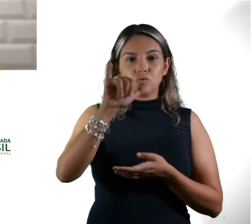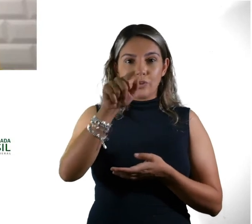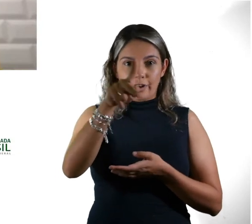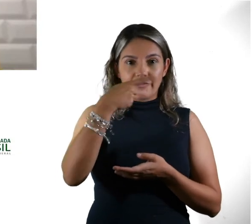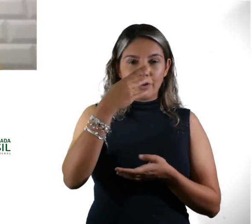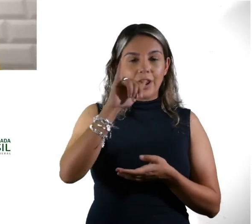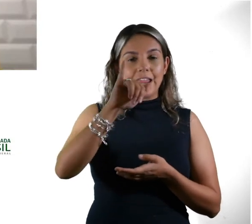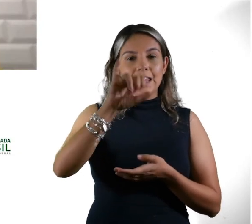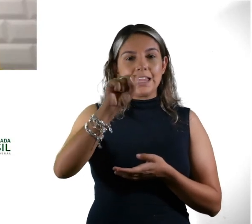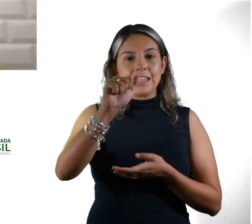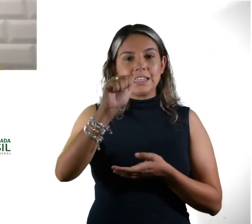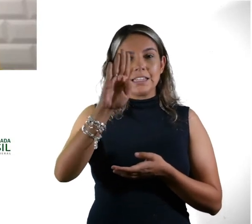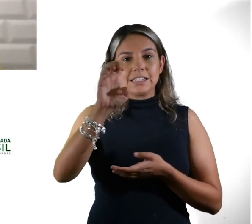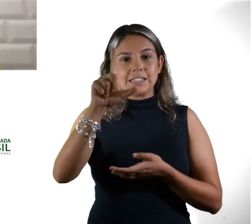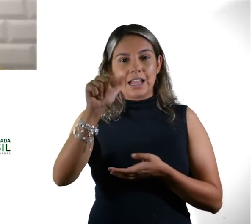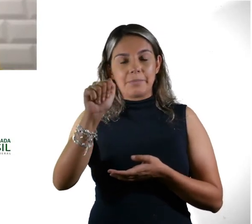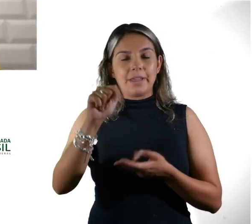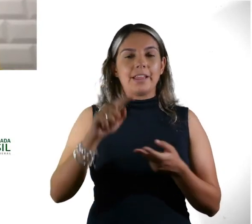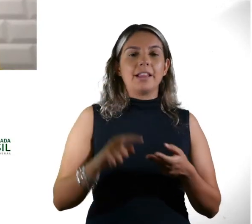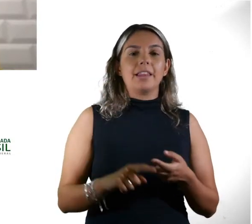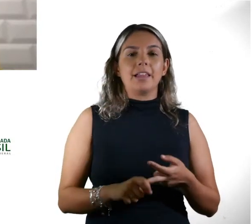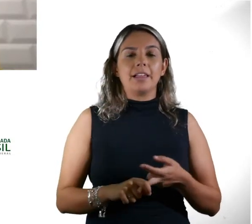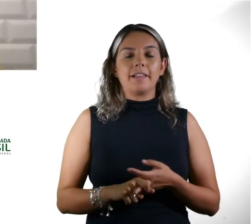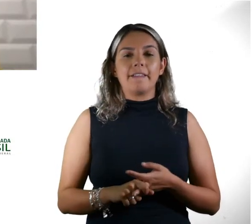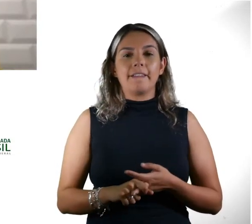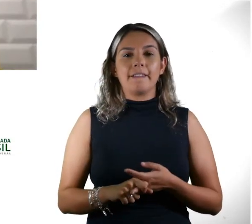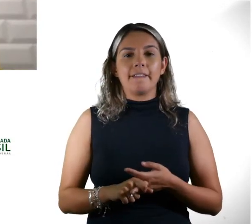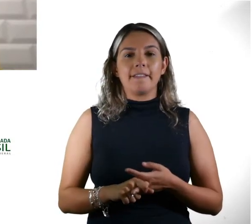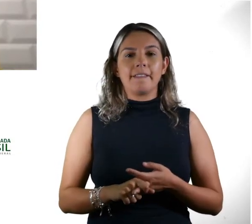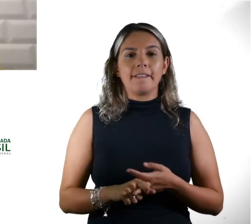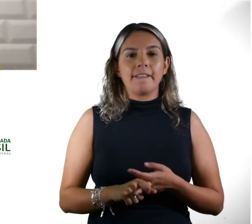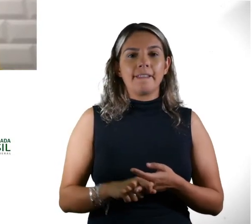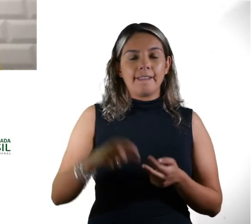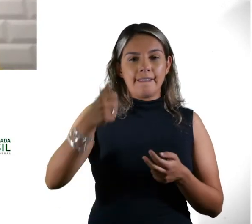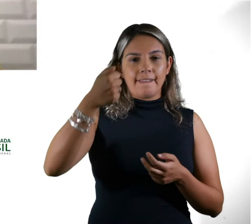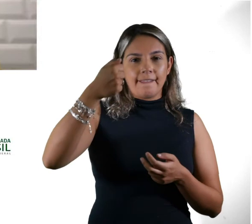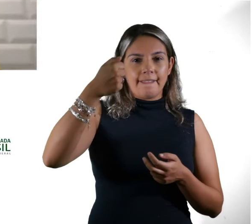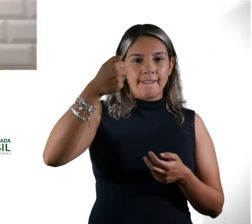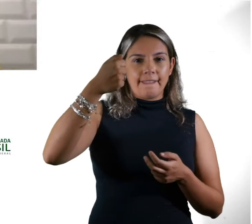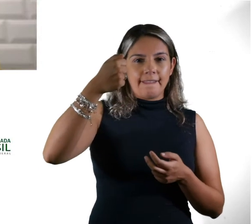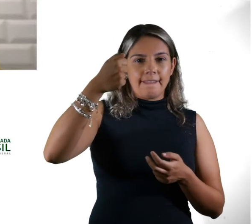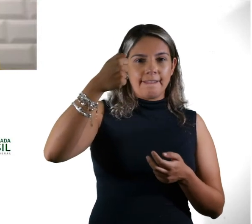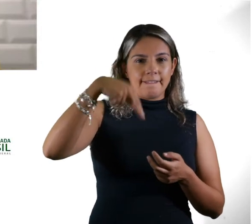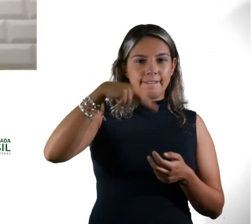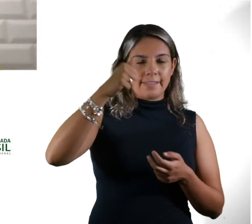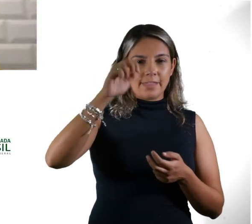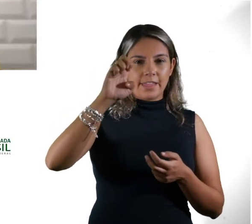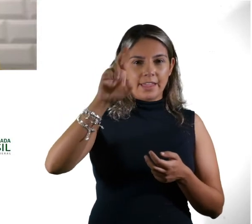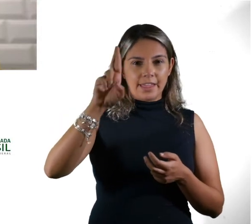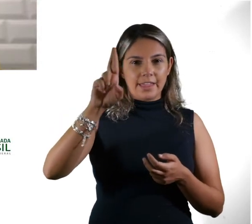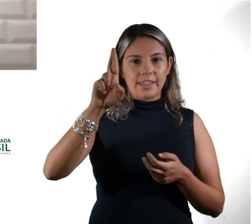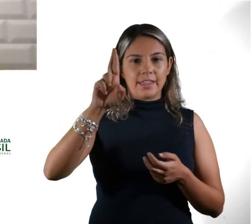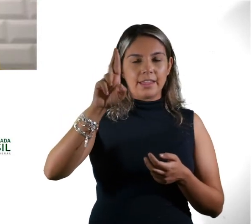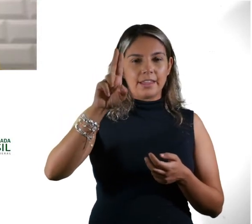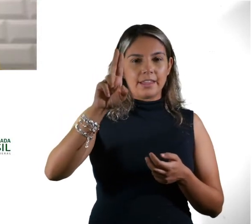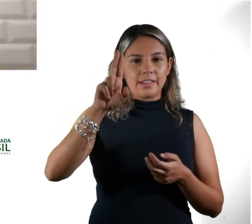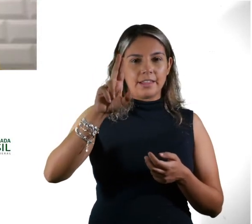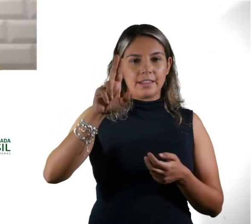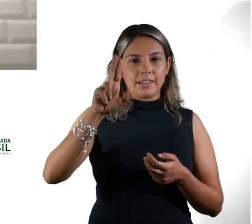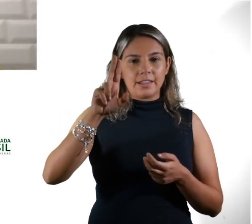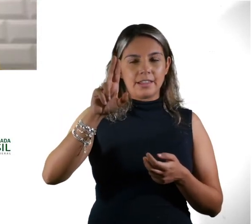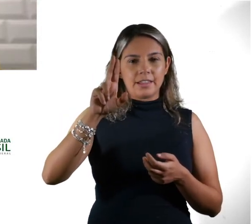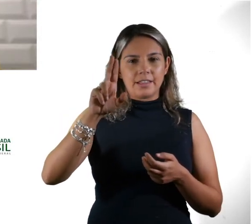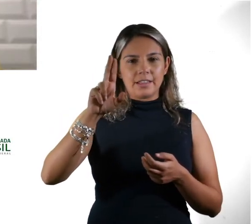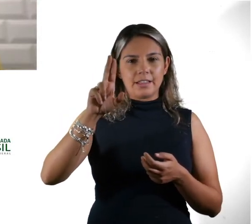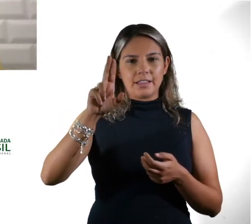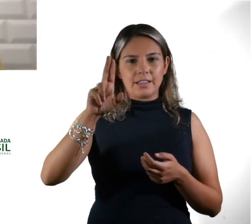da Isabela Figueiredo, aqui a Nair Machado Souto, Nigéria, a